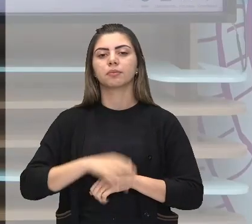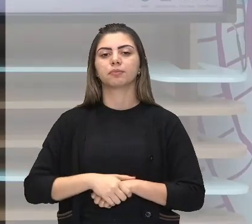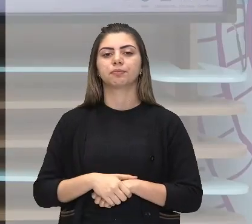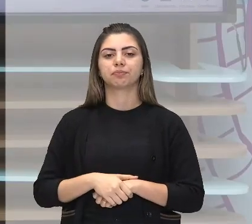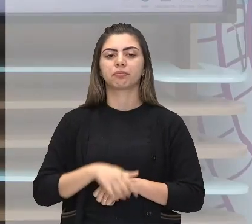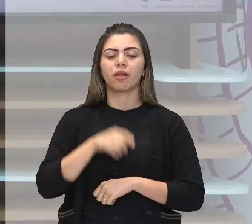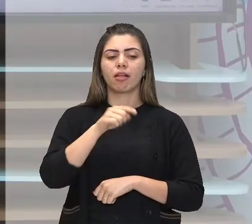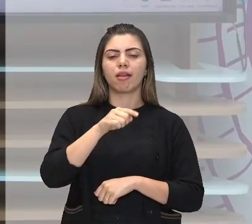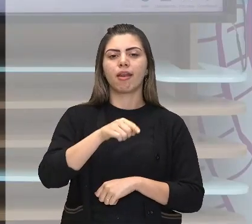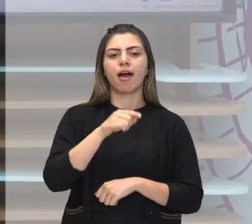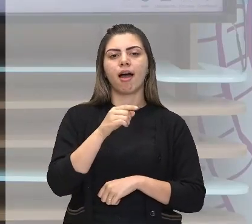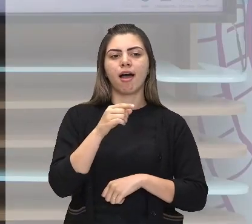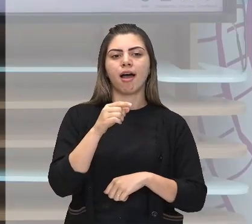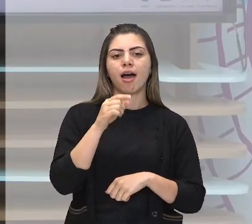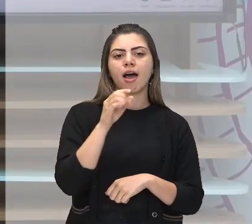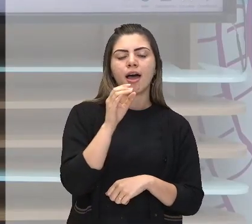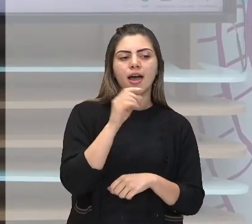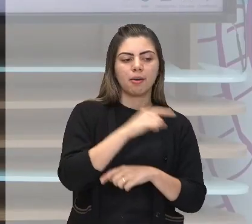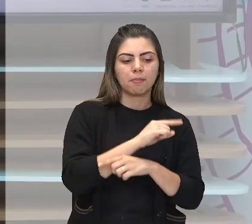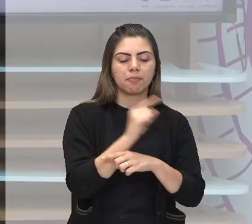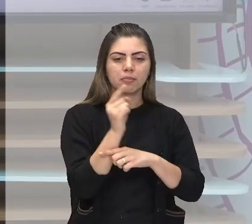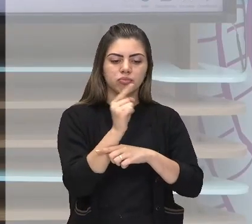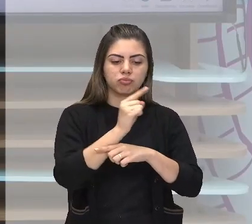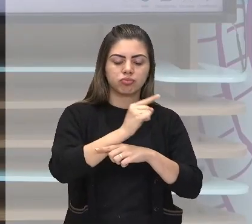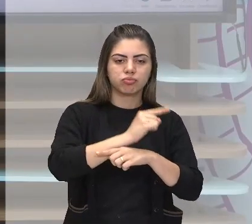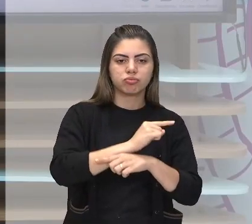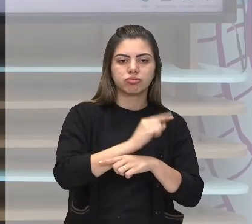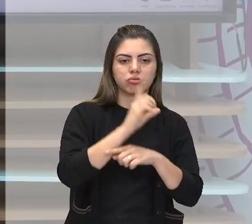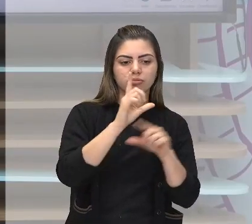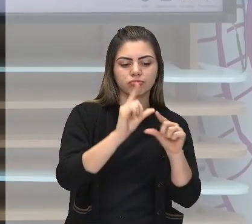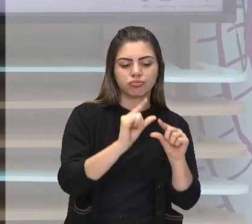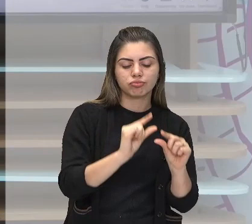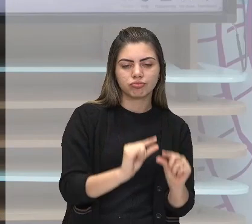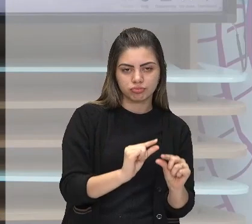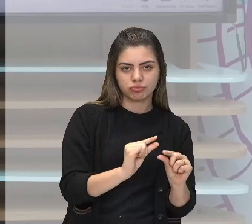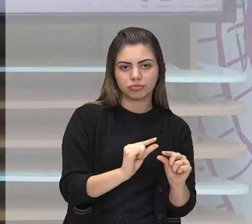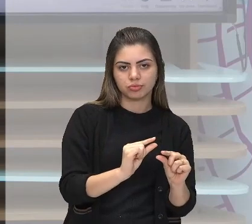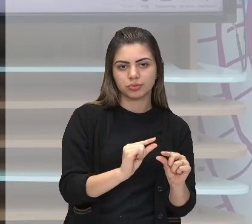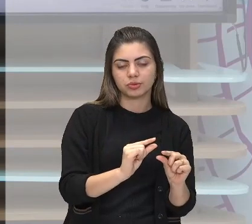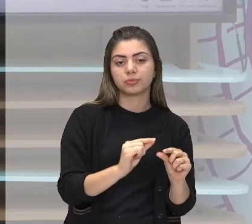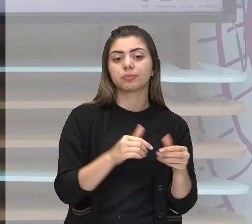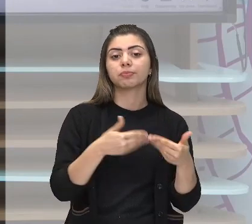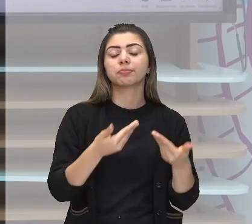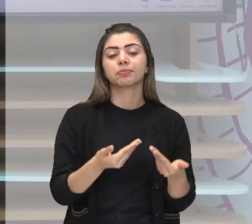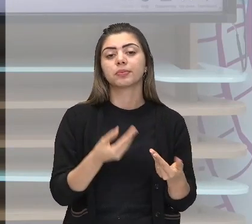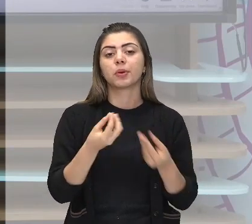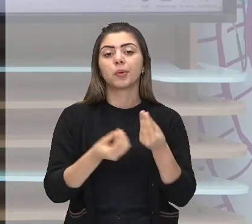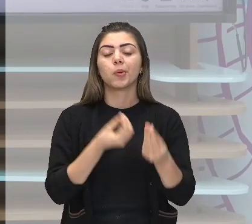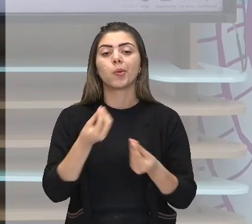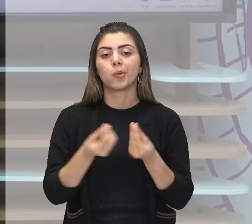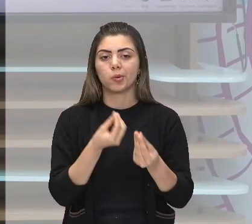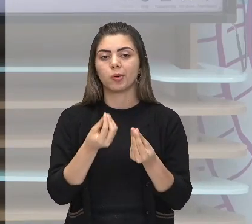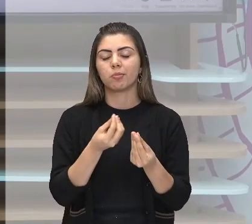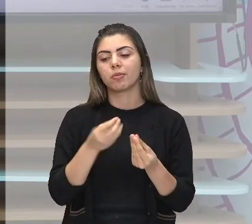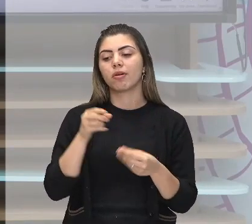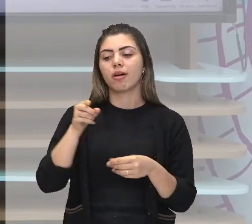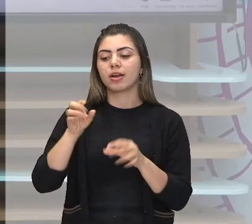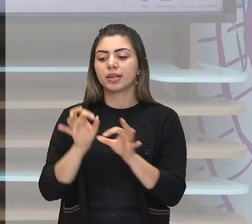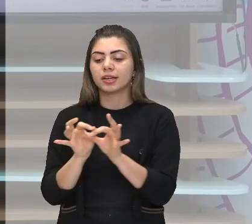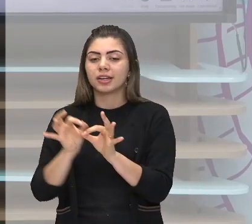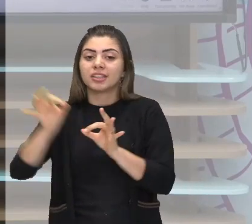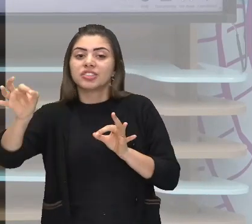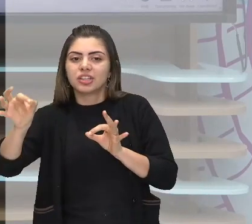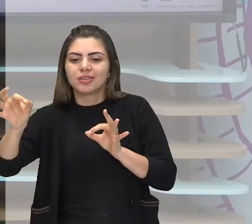diminuirmos a velocidade, certo? Diminuir a velocidade. E aí, automaticamente, a